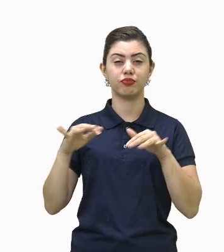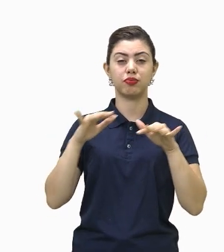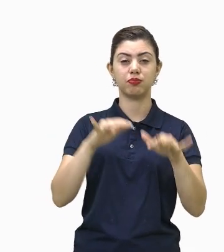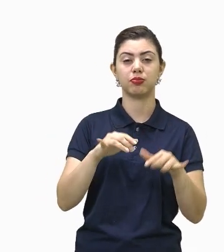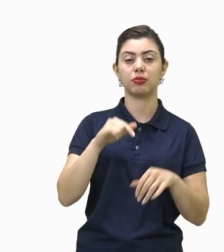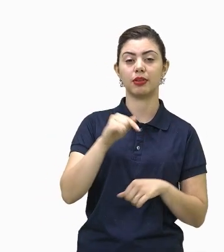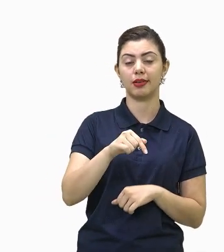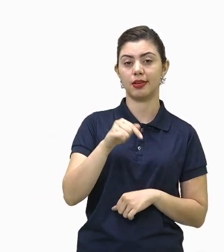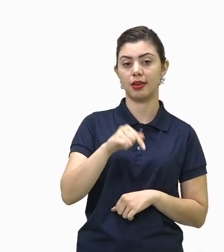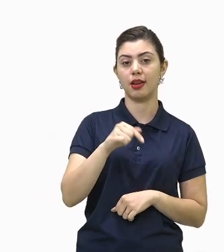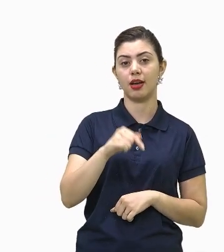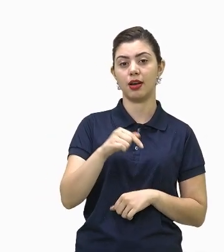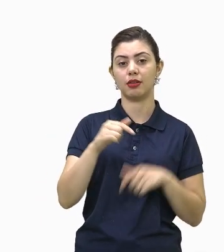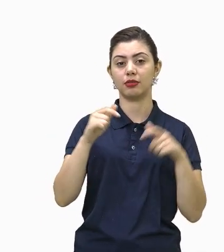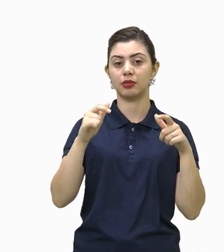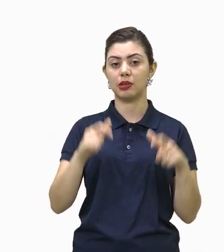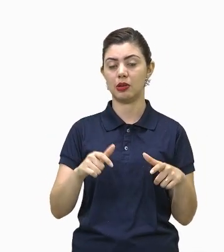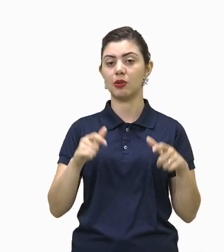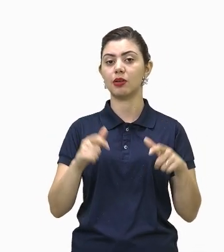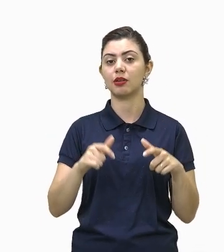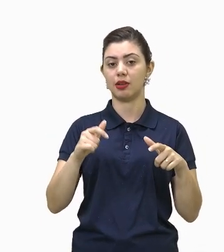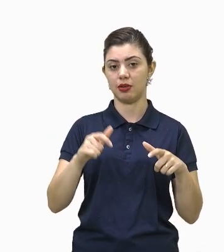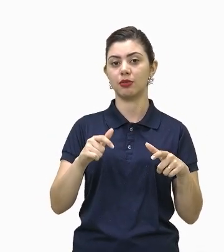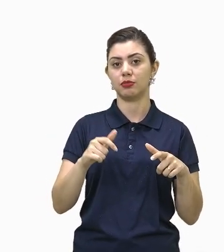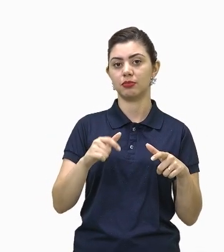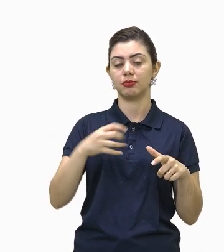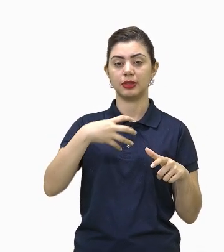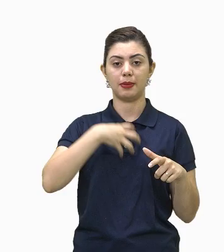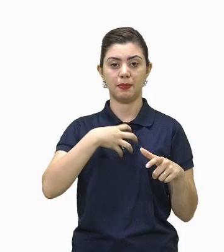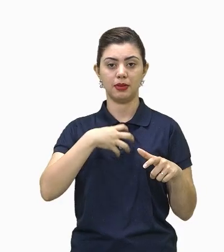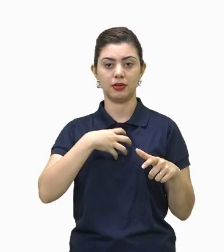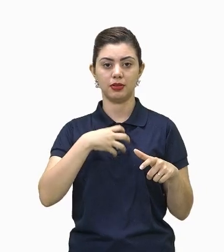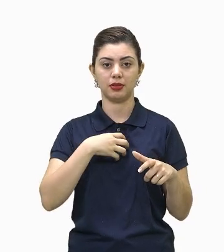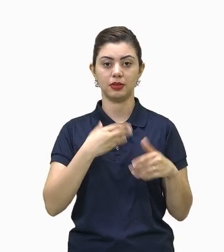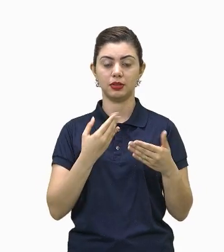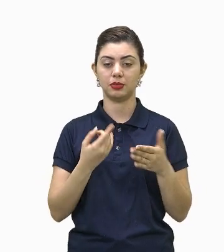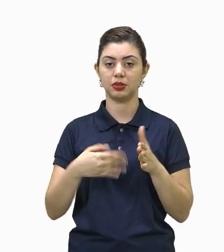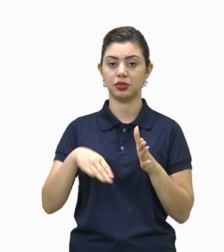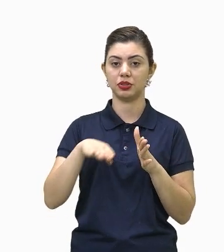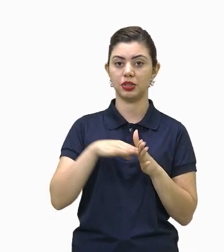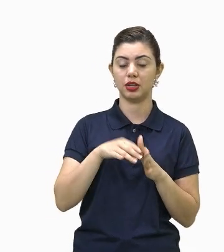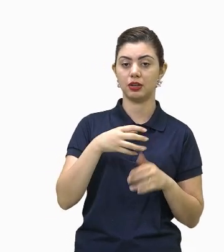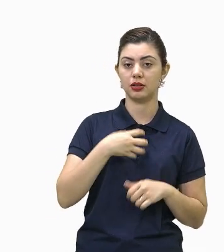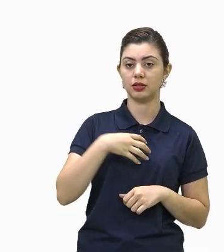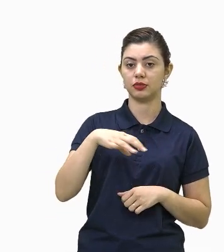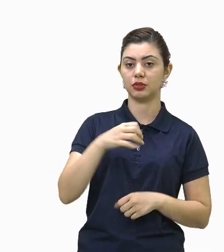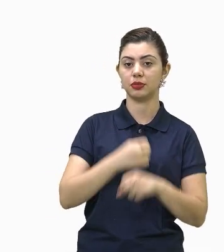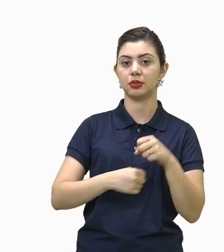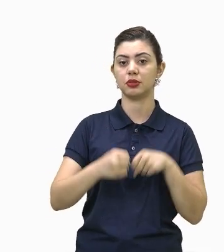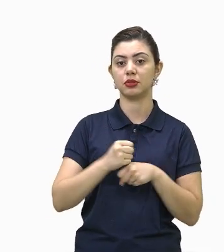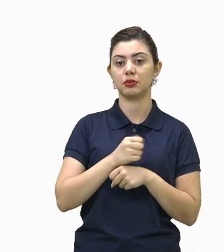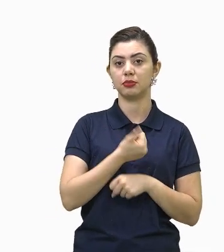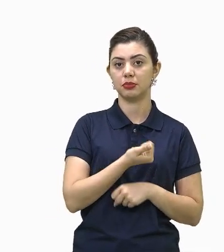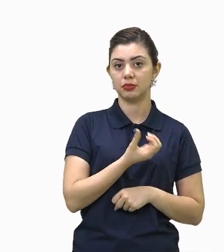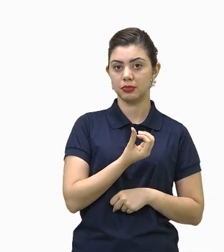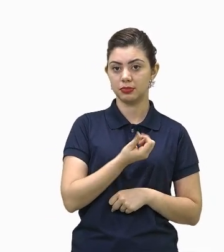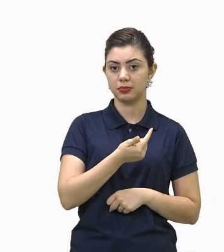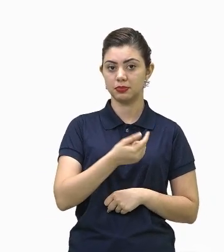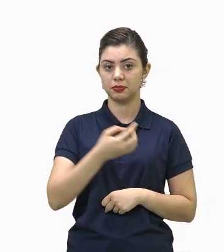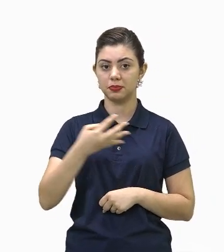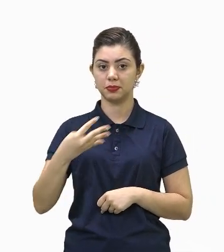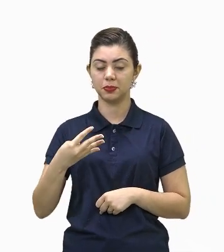Então, primeiramente, nós vamos invadir, então, a Bahia, tá? Então, eles chegaram em Salvador em 1624